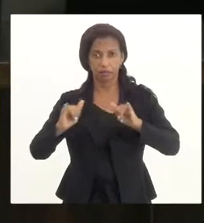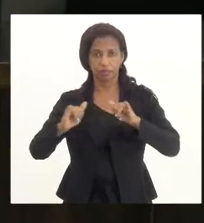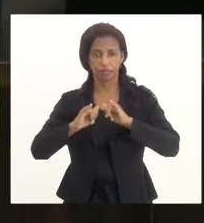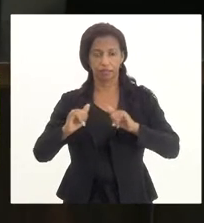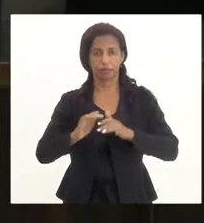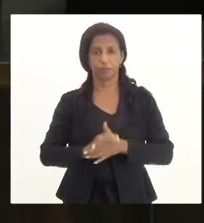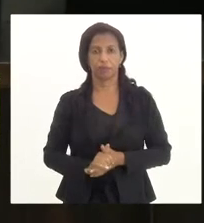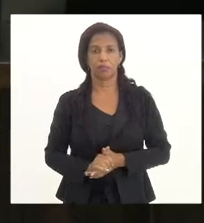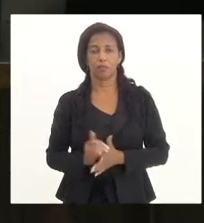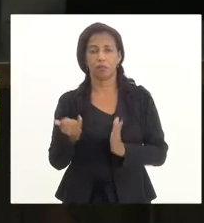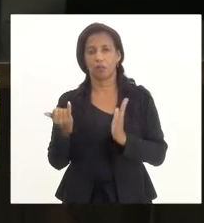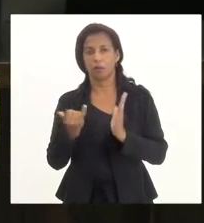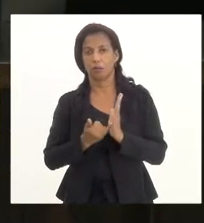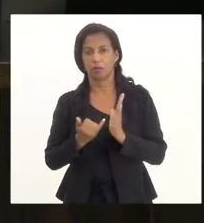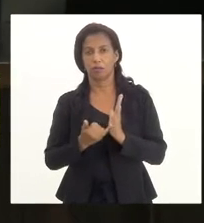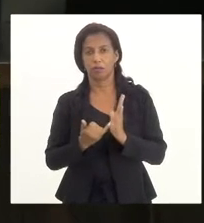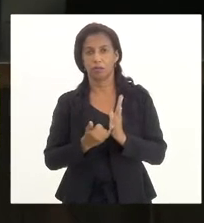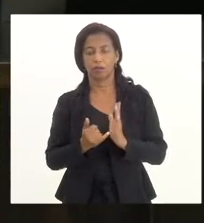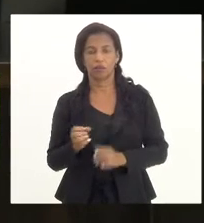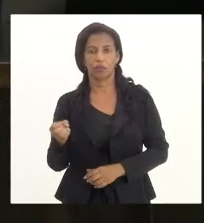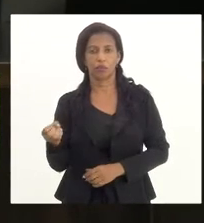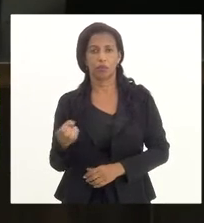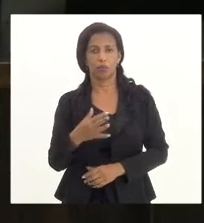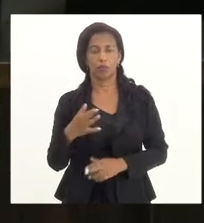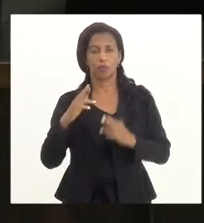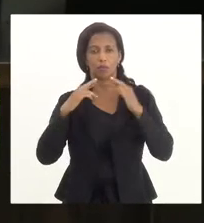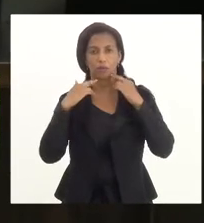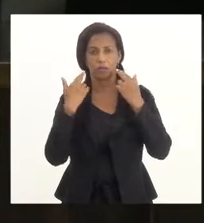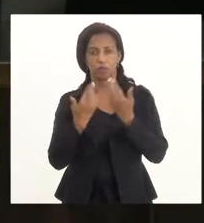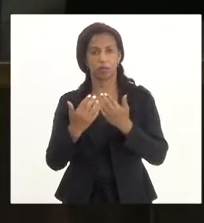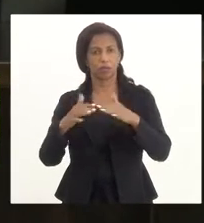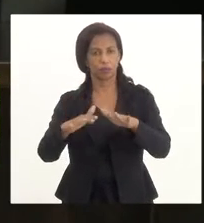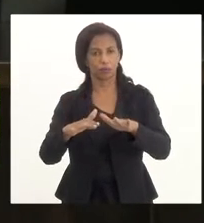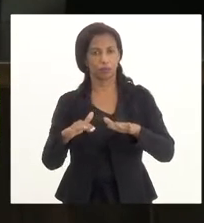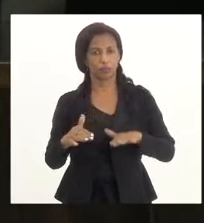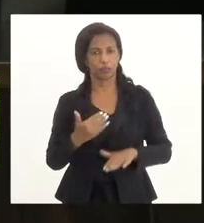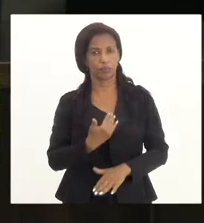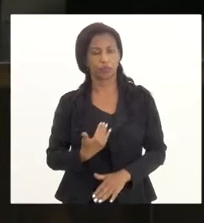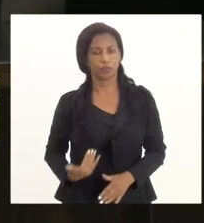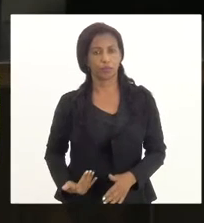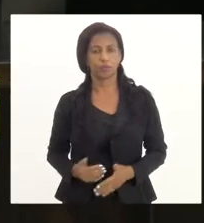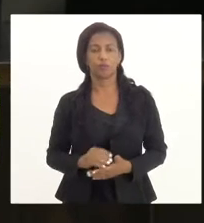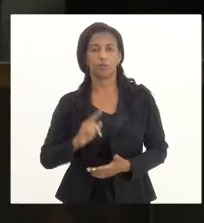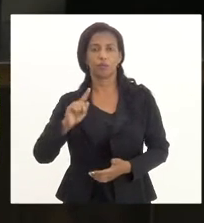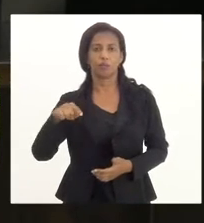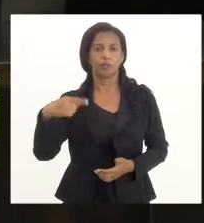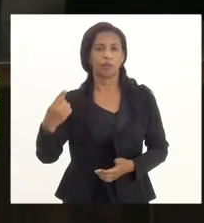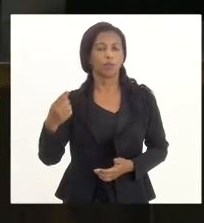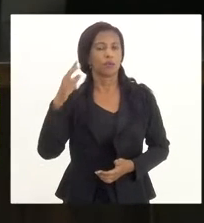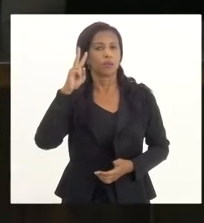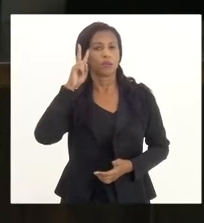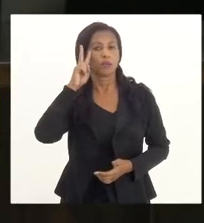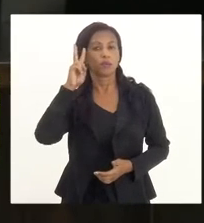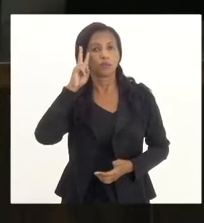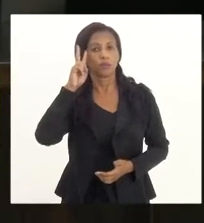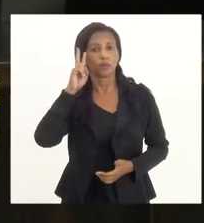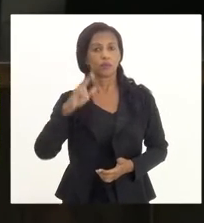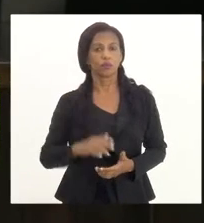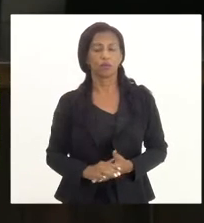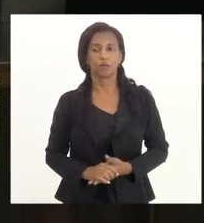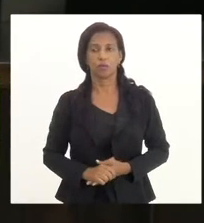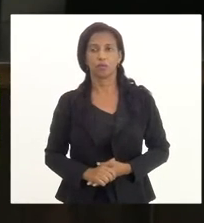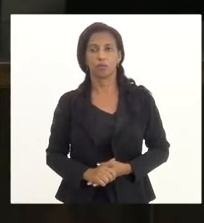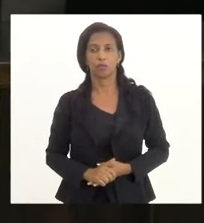que está publicada uma nova audiência pública na próxima segunda-feira